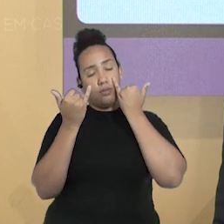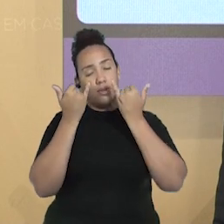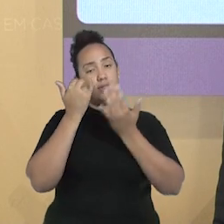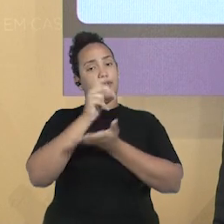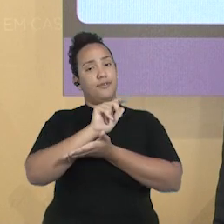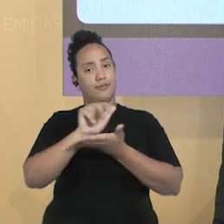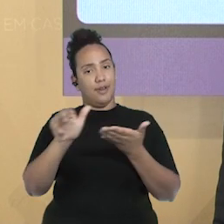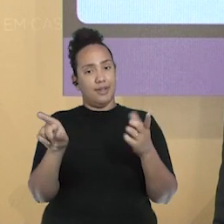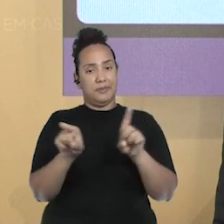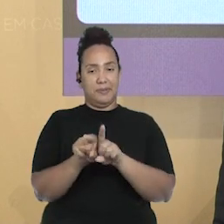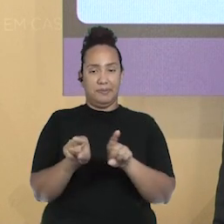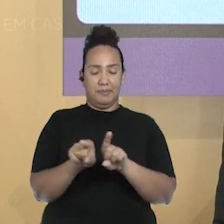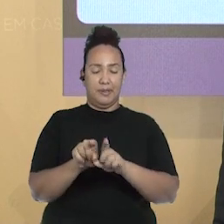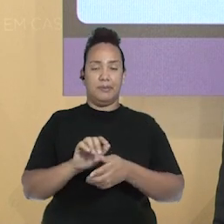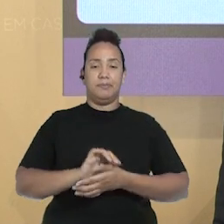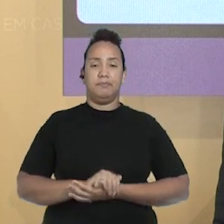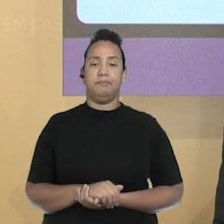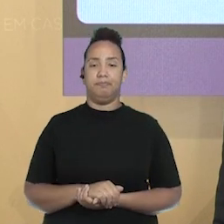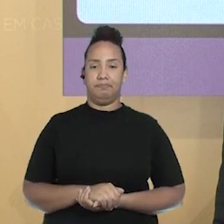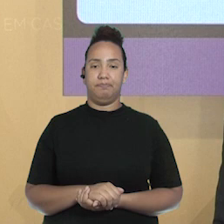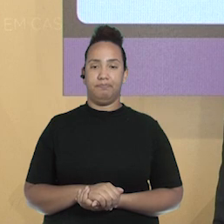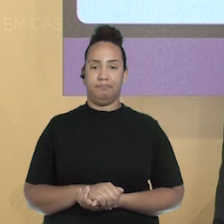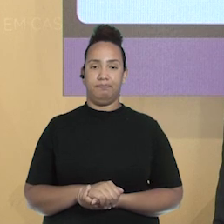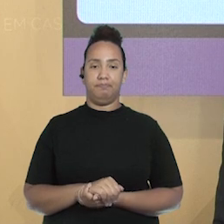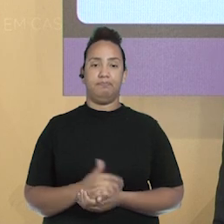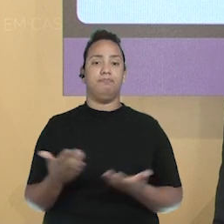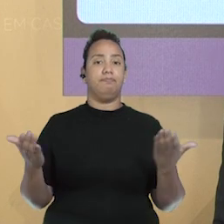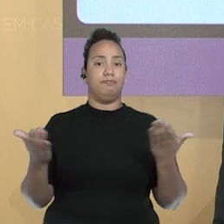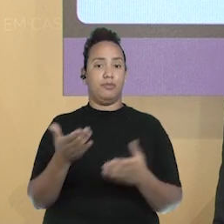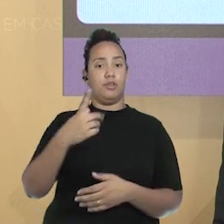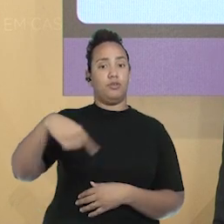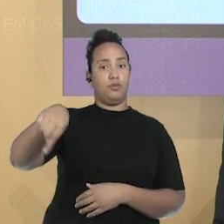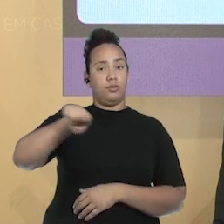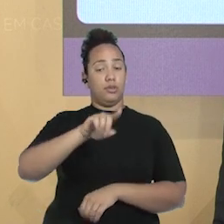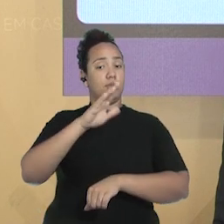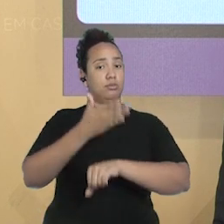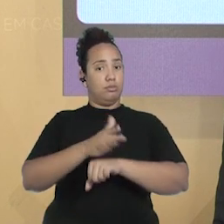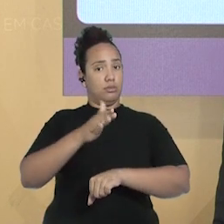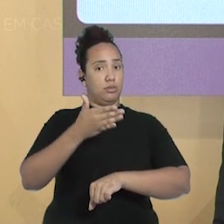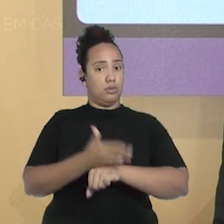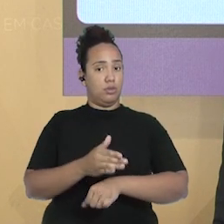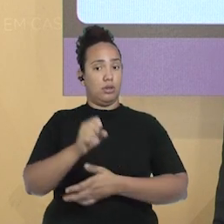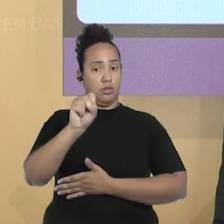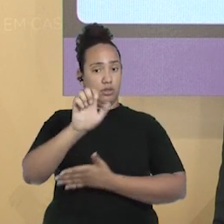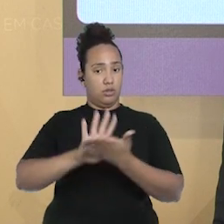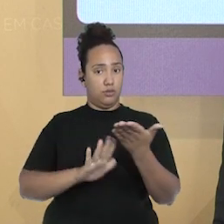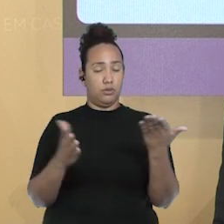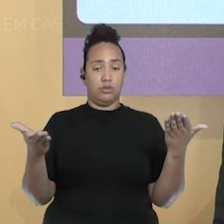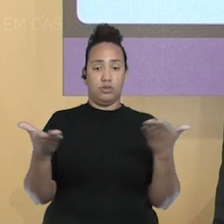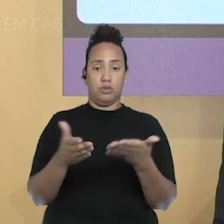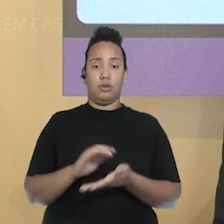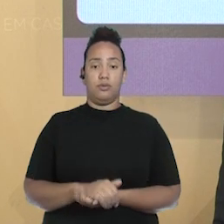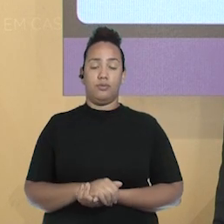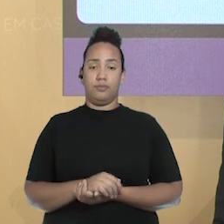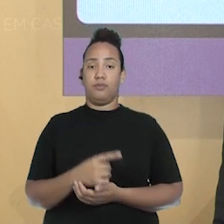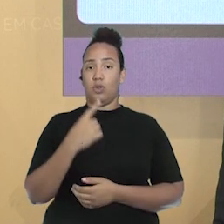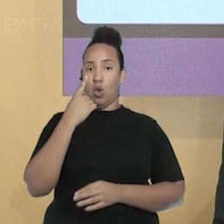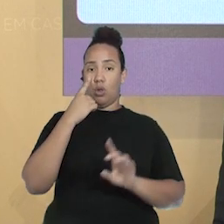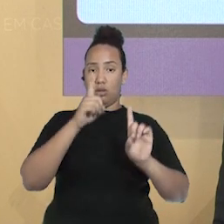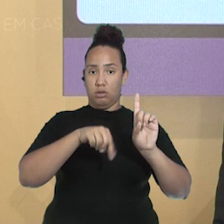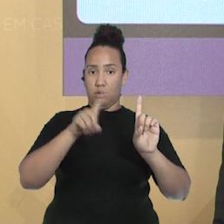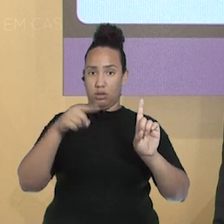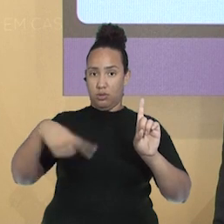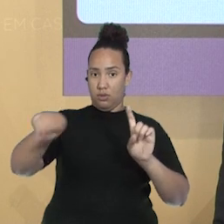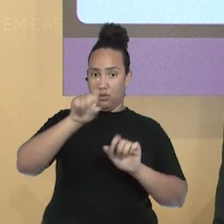ou períodos. Agora é sua vez de exercitar essa atividade. Analise este gráfico de